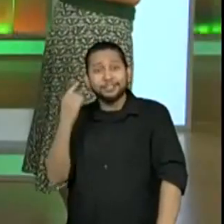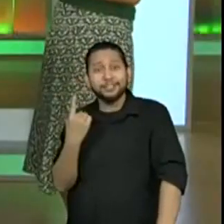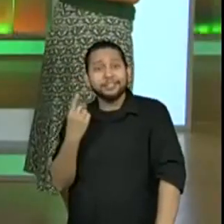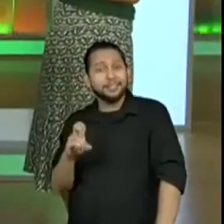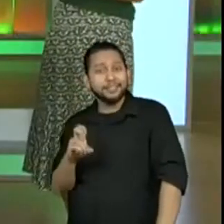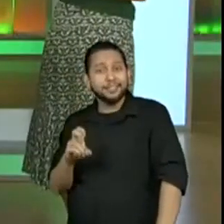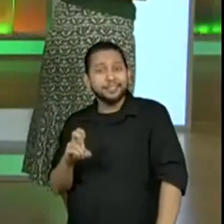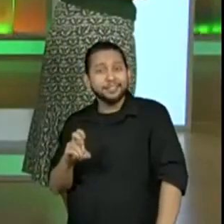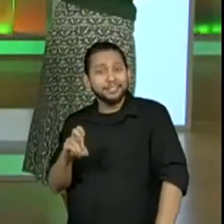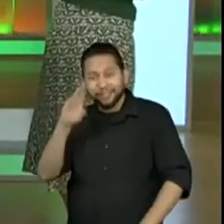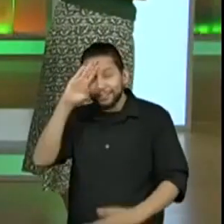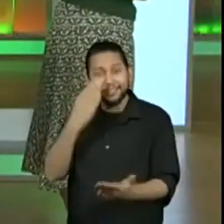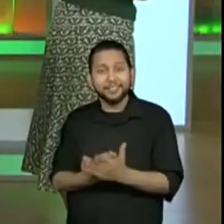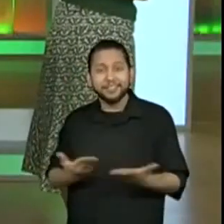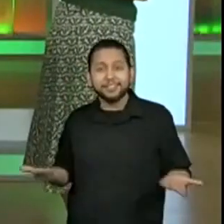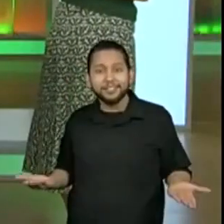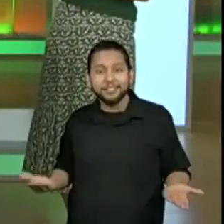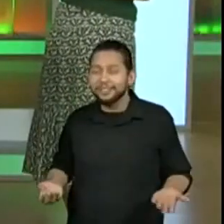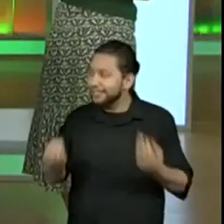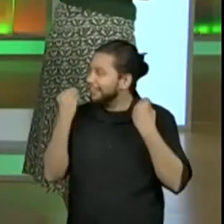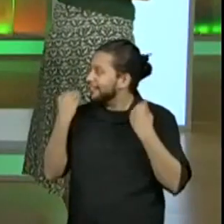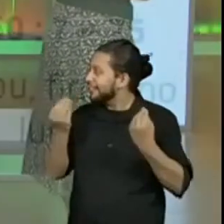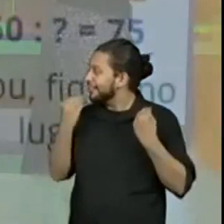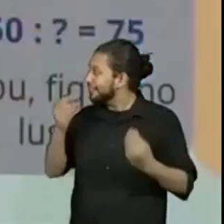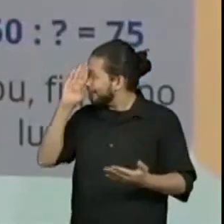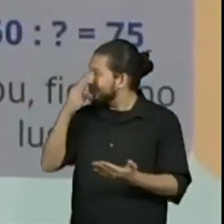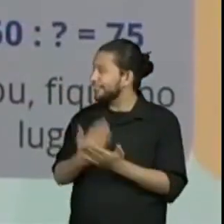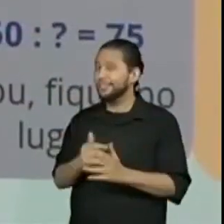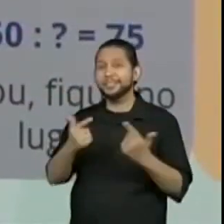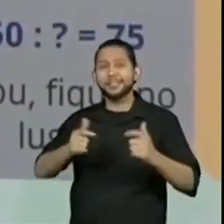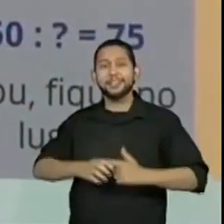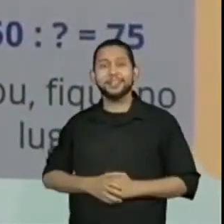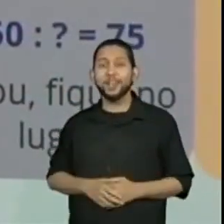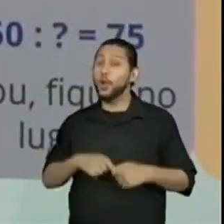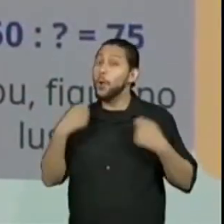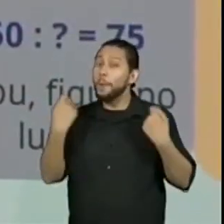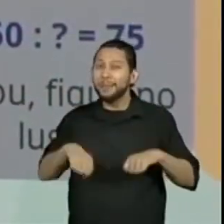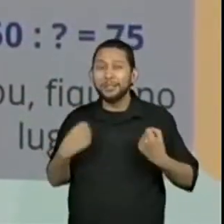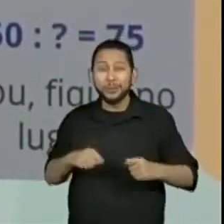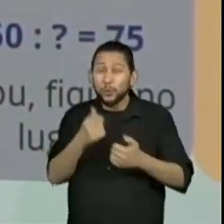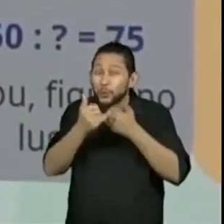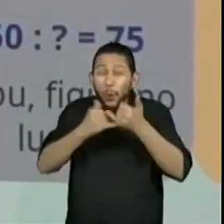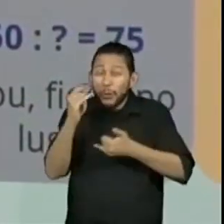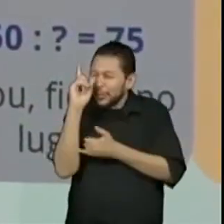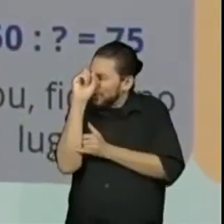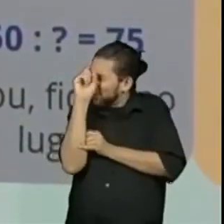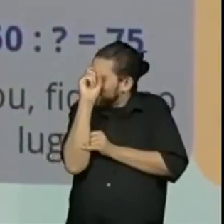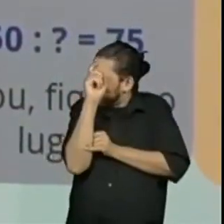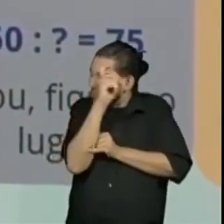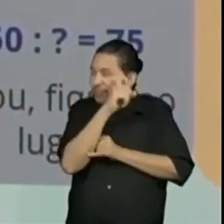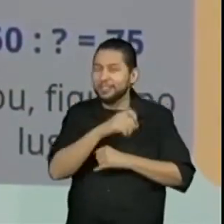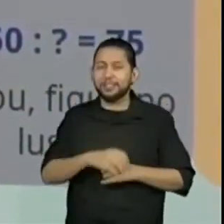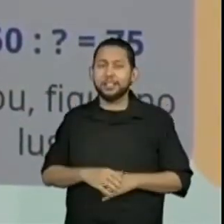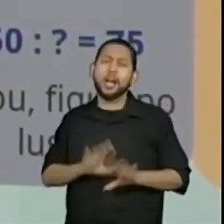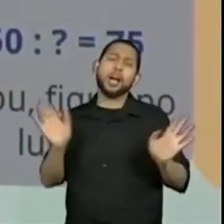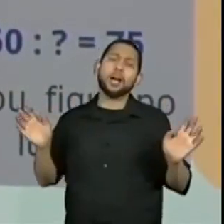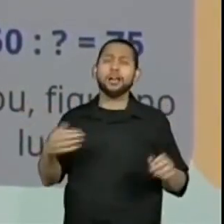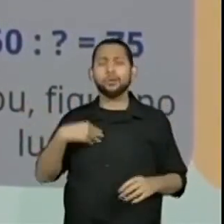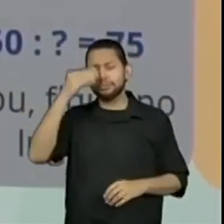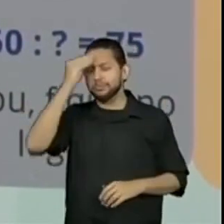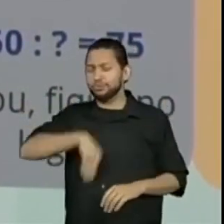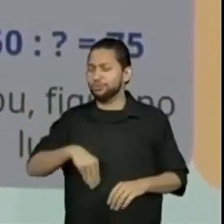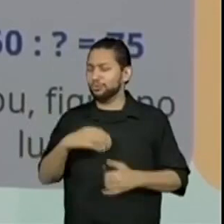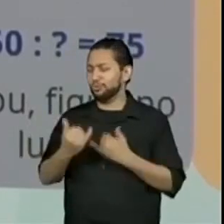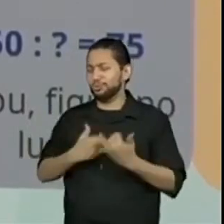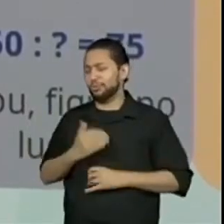estou acreditando nisto. Eu tenho que começar a bolar os jogos mais difíceis. Ou então parar na real de bolar